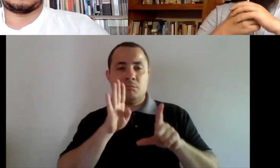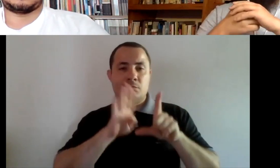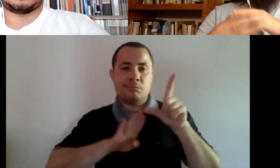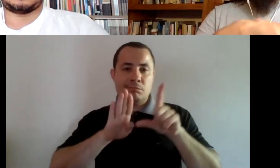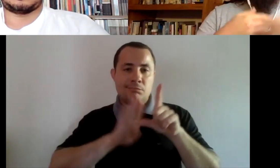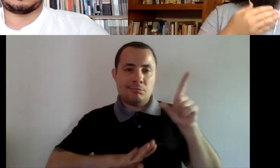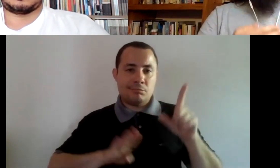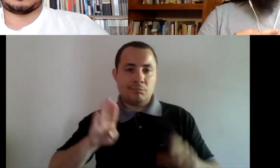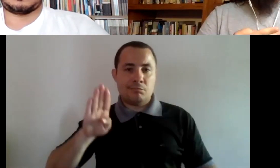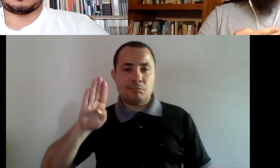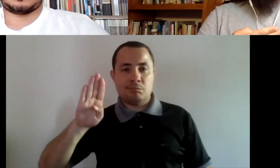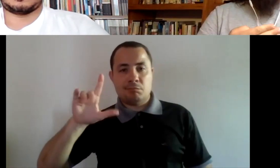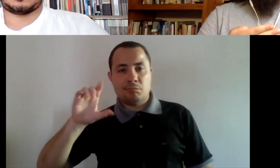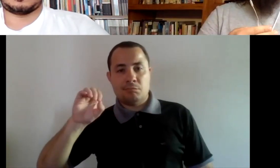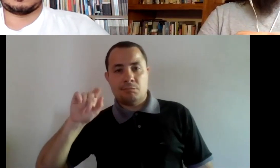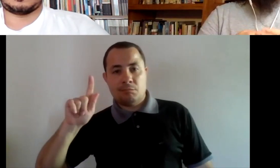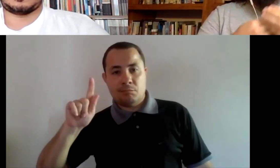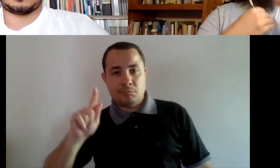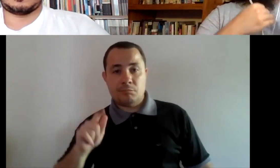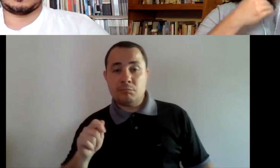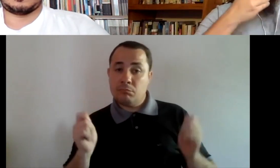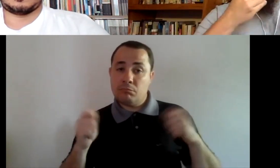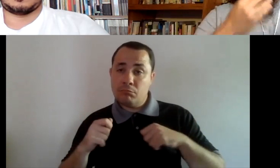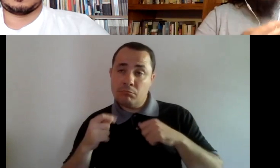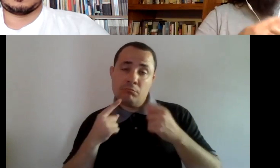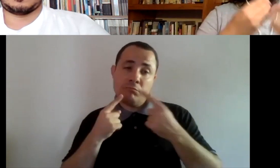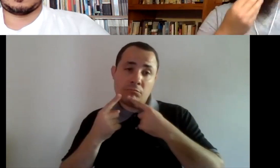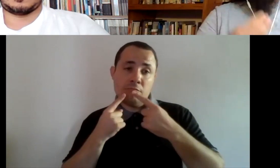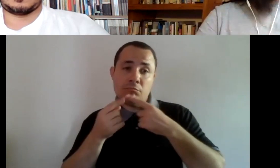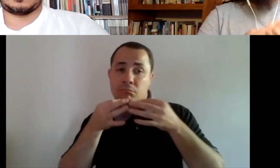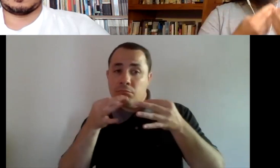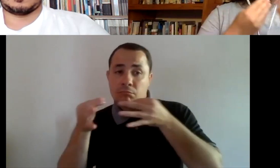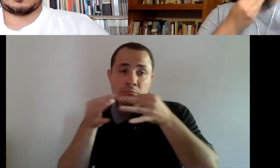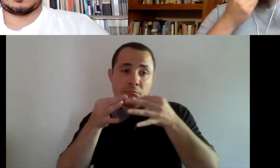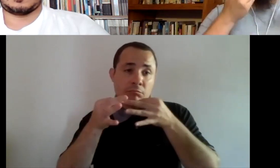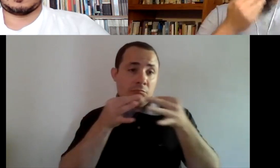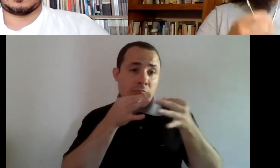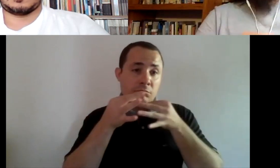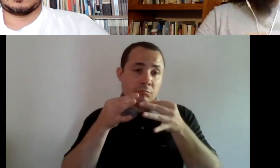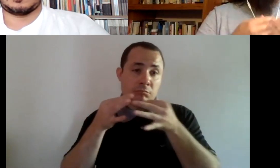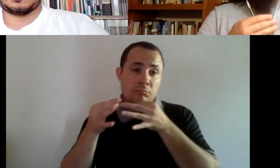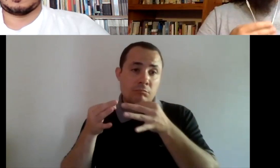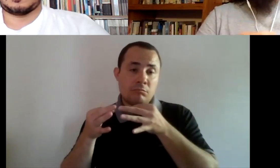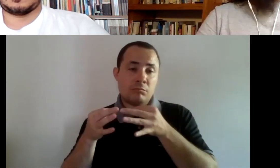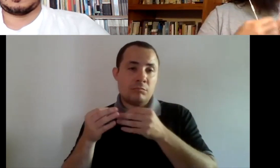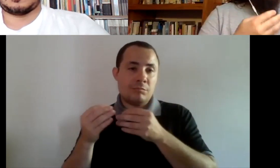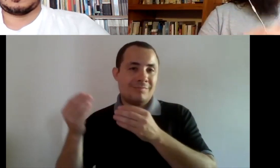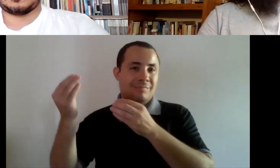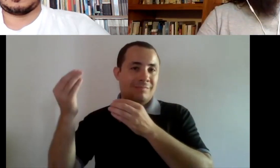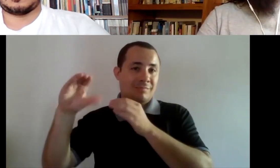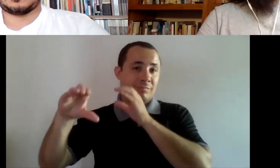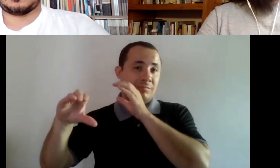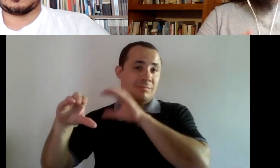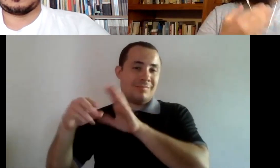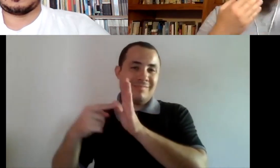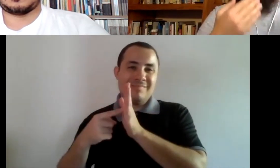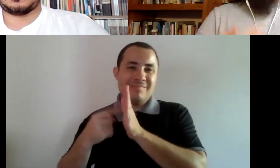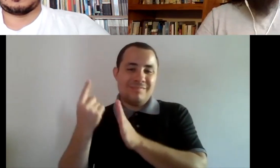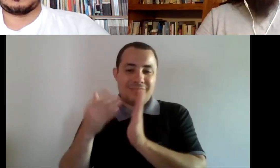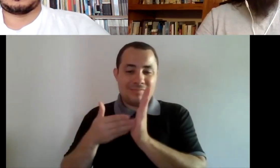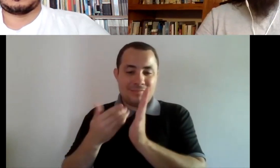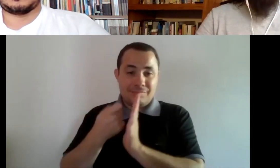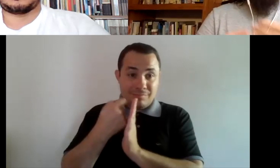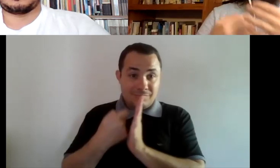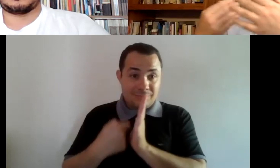comentou, né, é um desses espaços onde, em geral, saem as primeiras publicações das pessoas. Em geral, é isso.